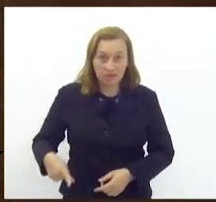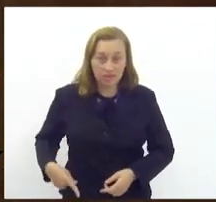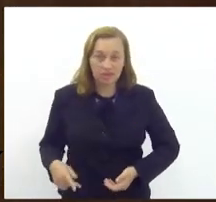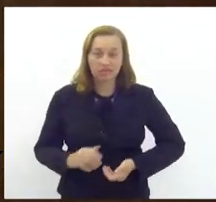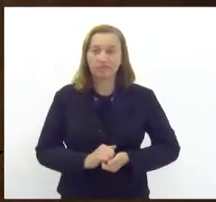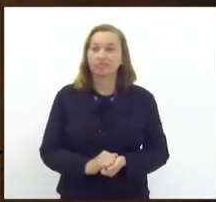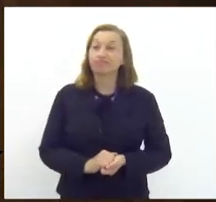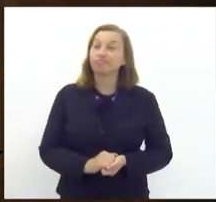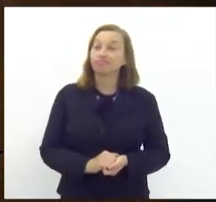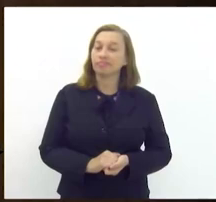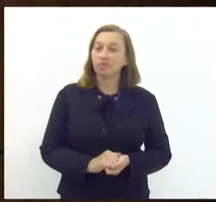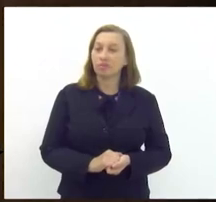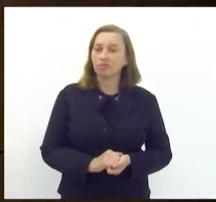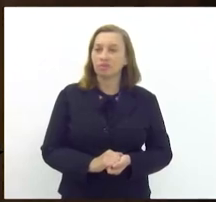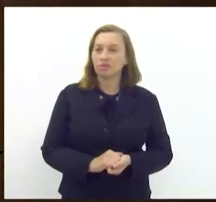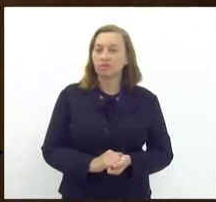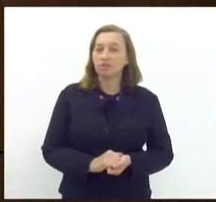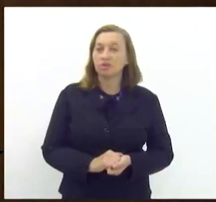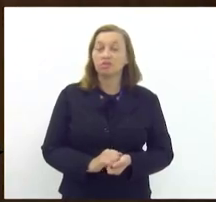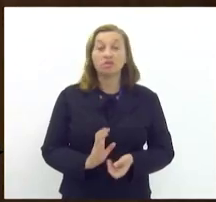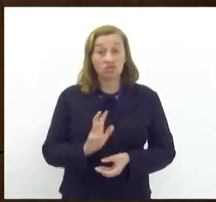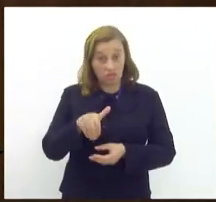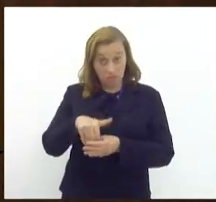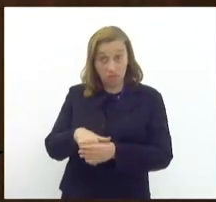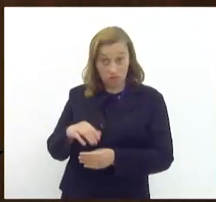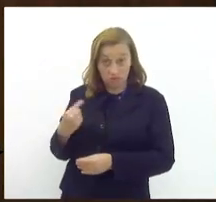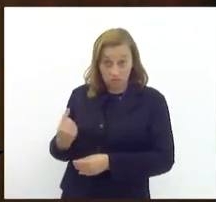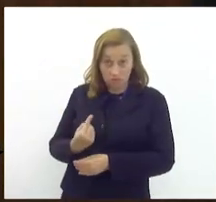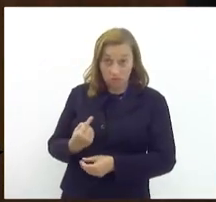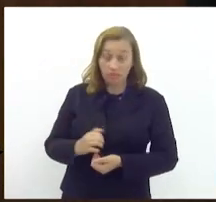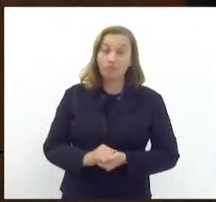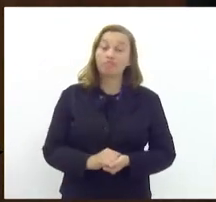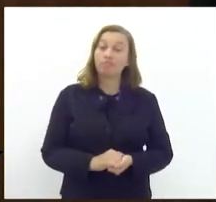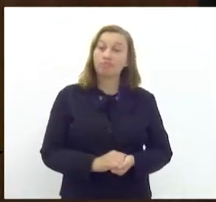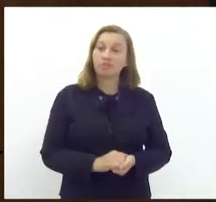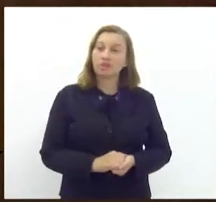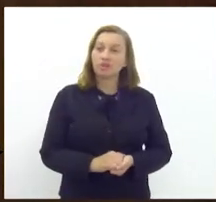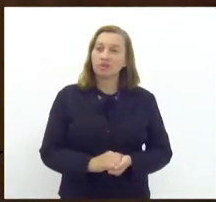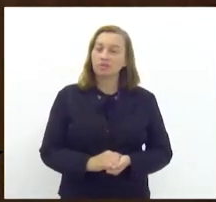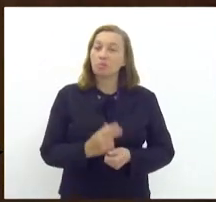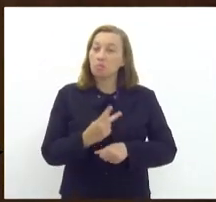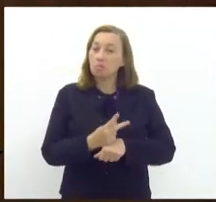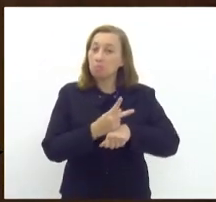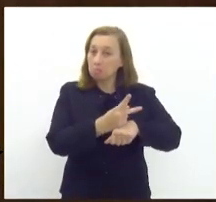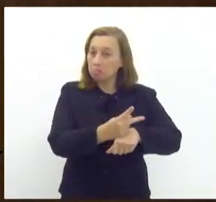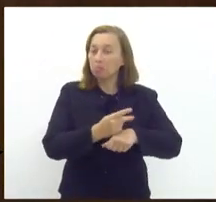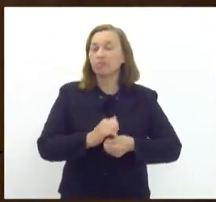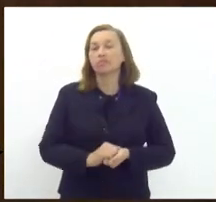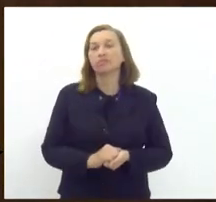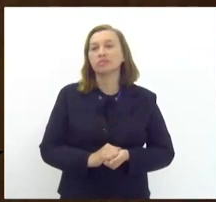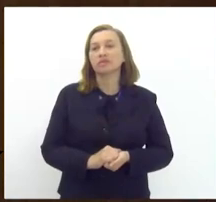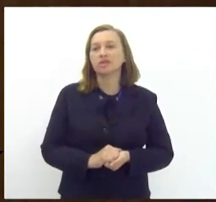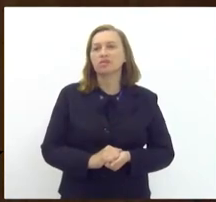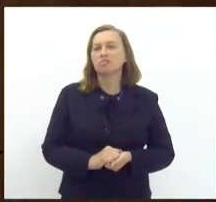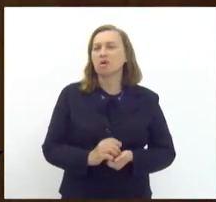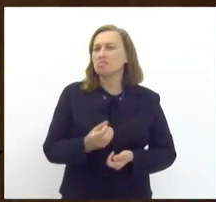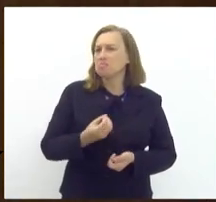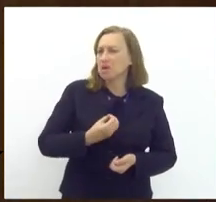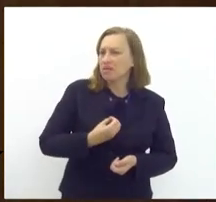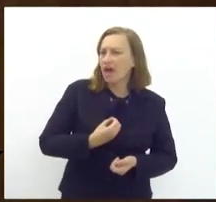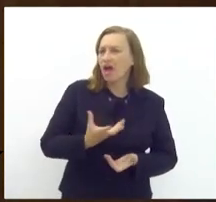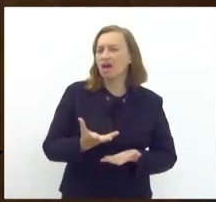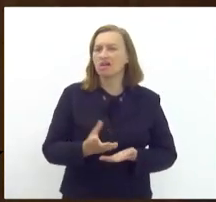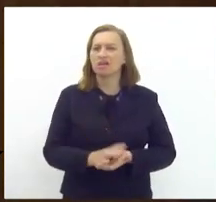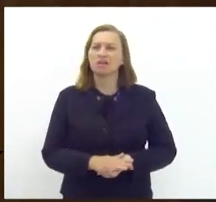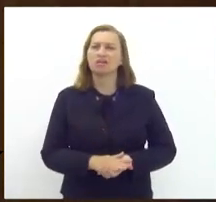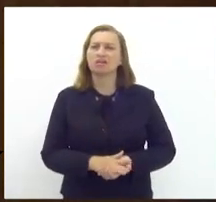faz necessário quando a gente vota sobre um prêmio sobre uma medalha